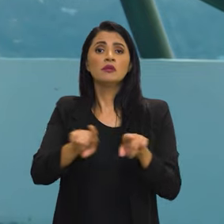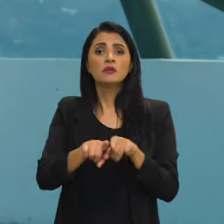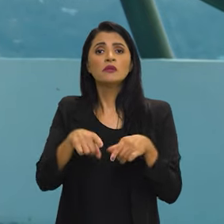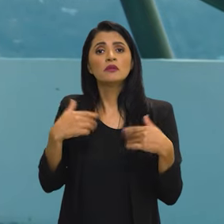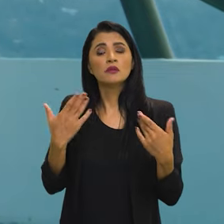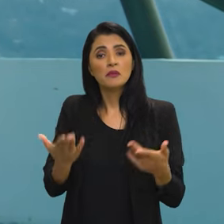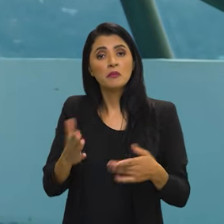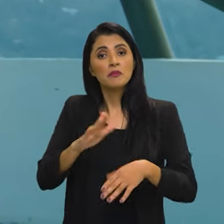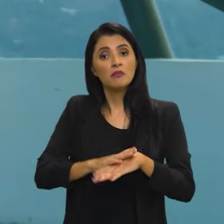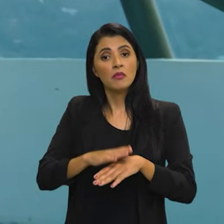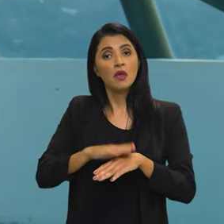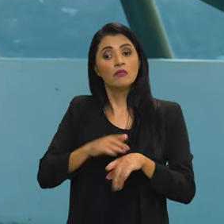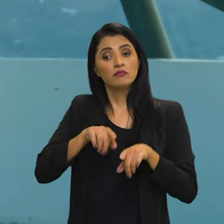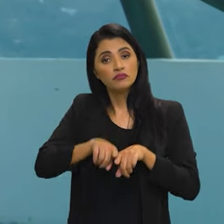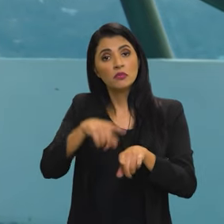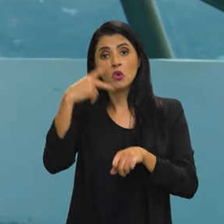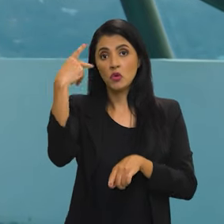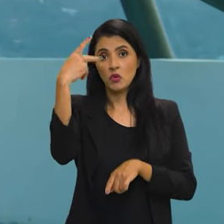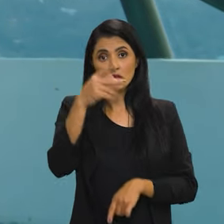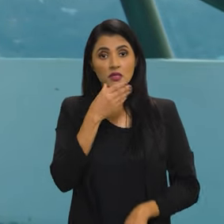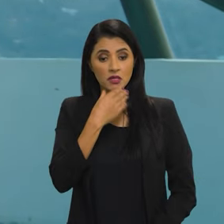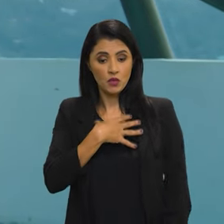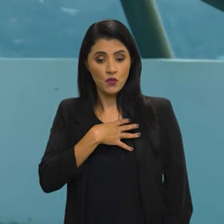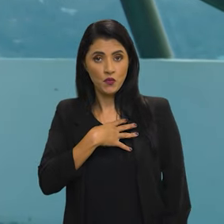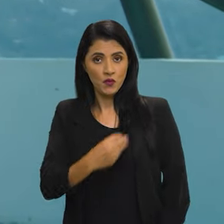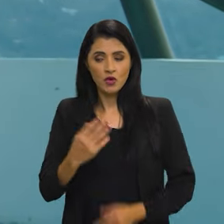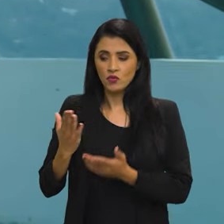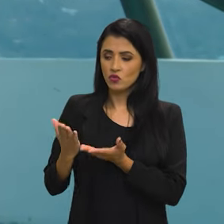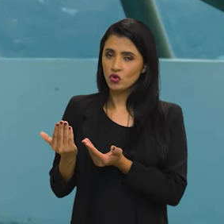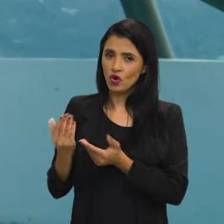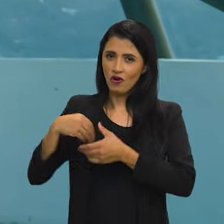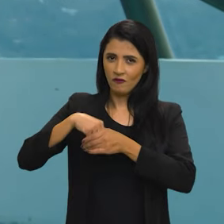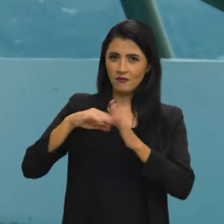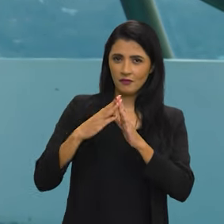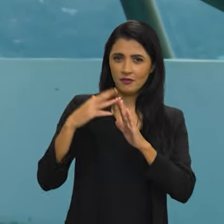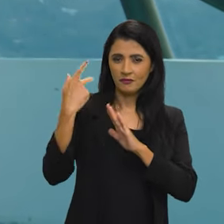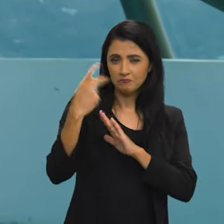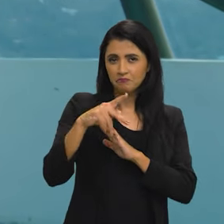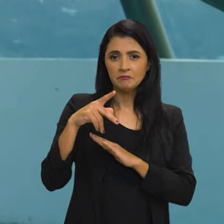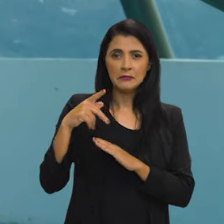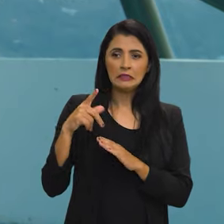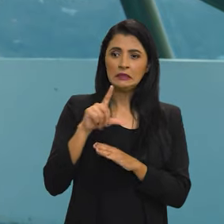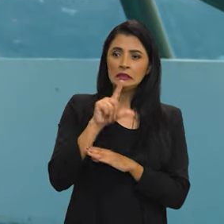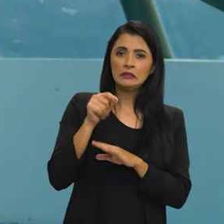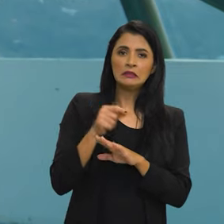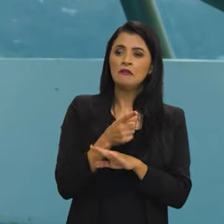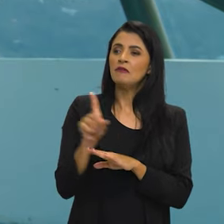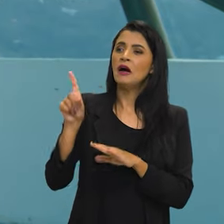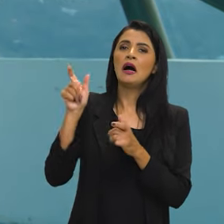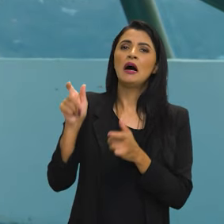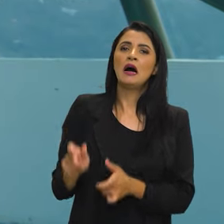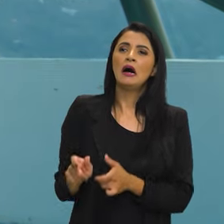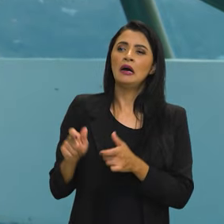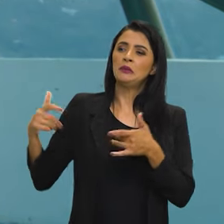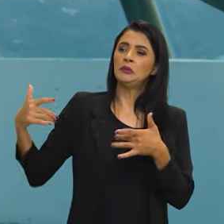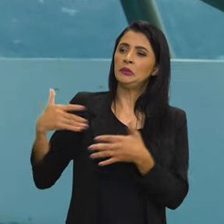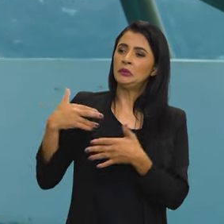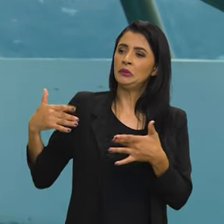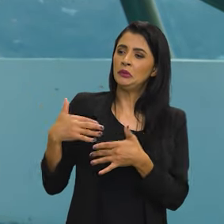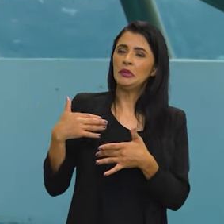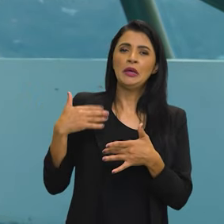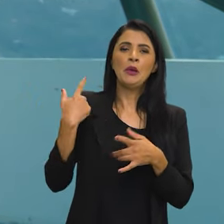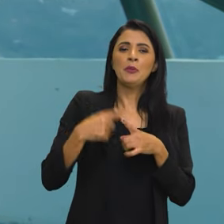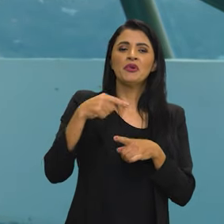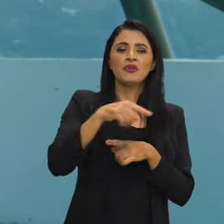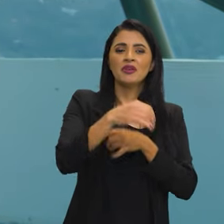ao mesmo tempo que o seu filho, dentro de casa, o jovem, que acaba saindo de casa e indo para os